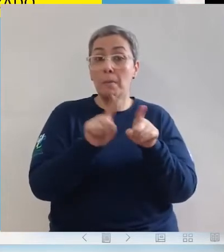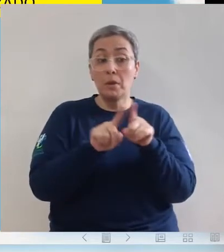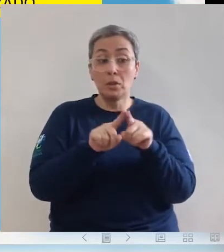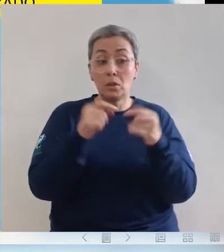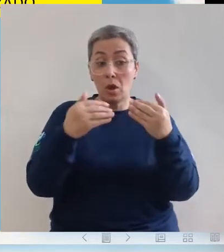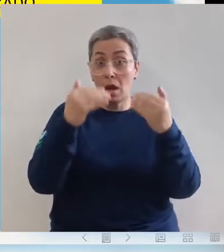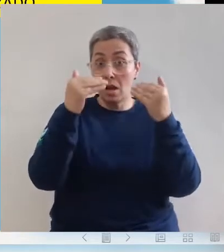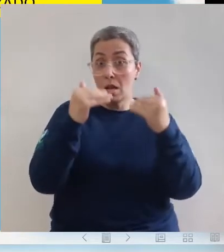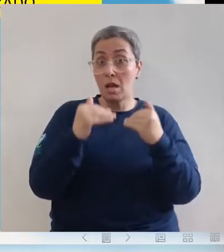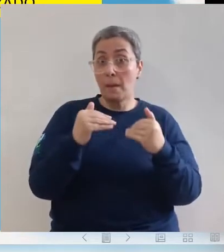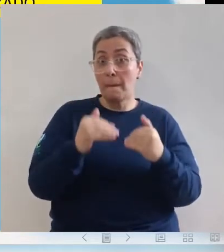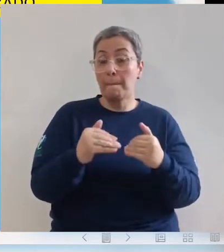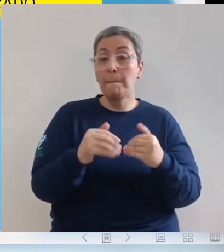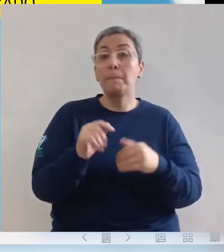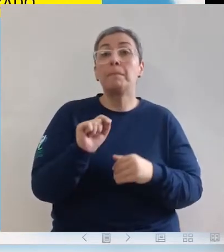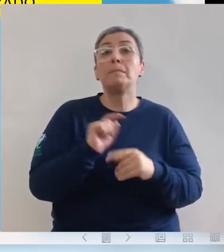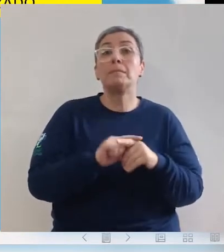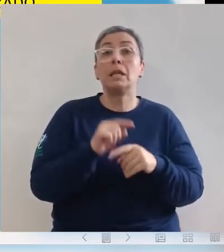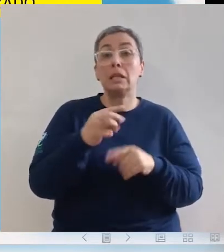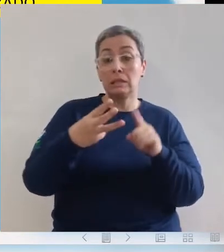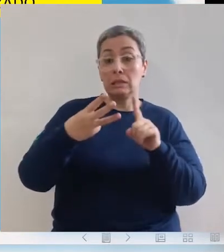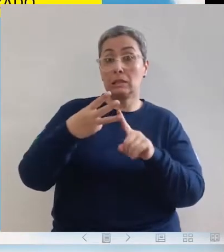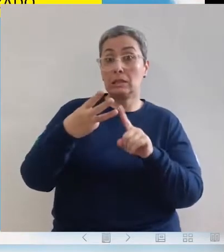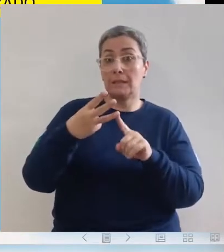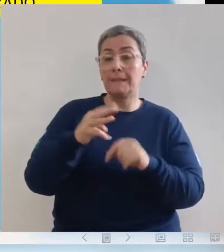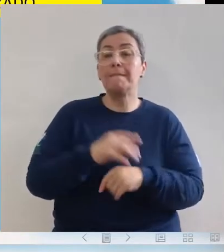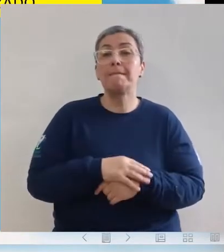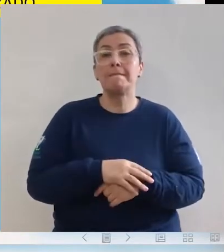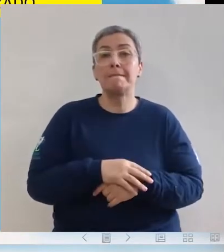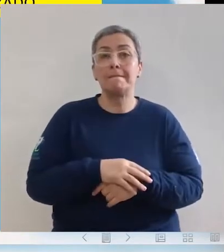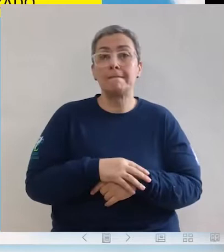nós temos aqui no nosso ponto 3.